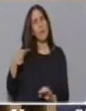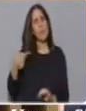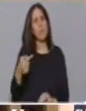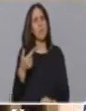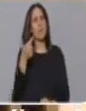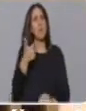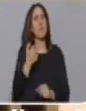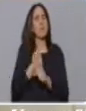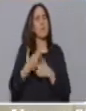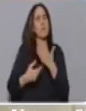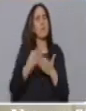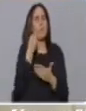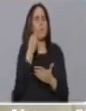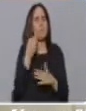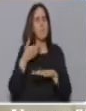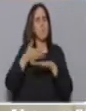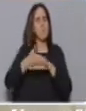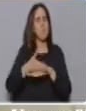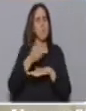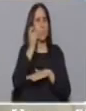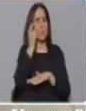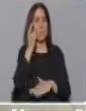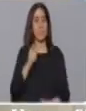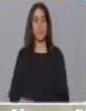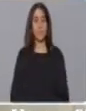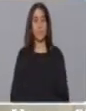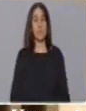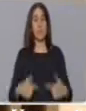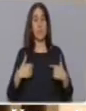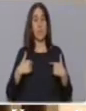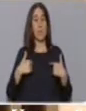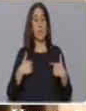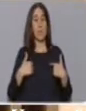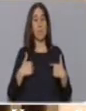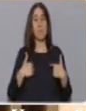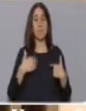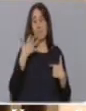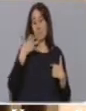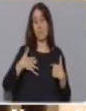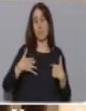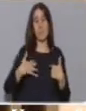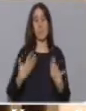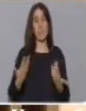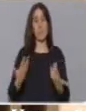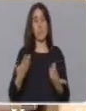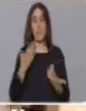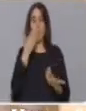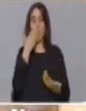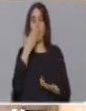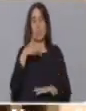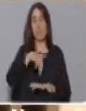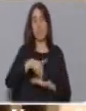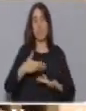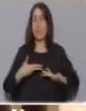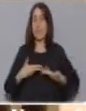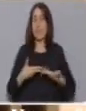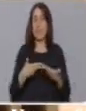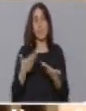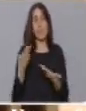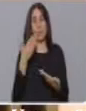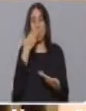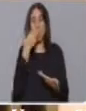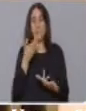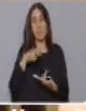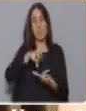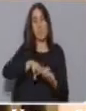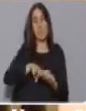sabemos como é que funciona viver num cruzeiro. Eu tenho todos os privilégios na posição em que eu estou. Eu estou lá como se fosse o que nós chamamos um guest. Eu sou como se fosse um passageiro.